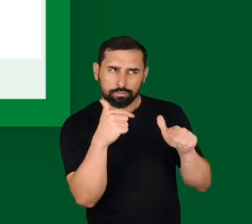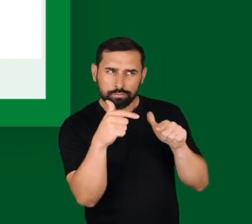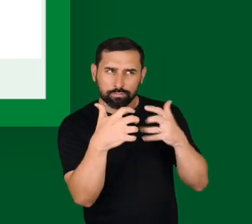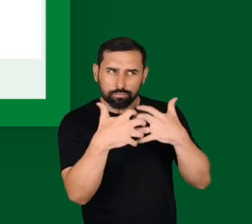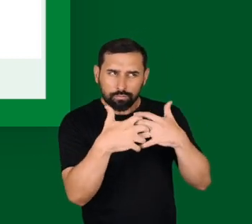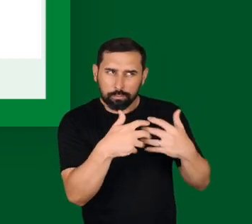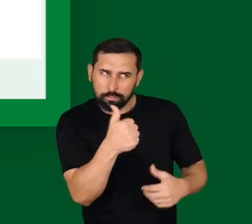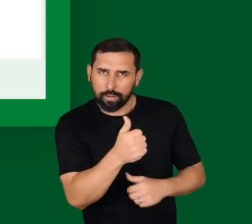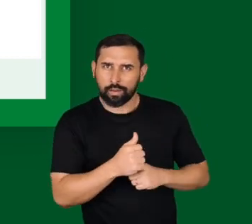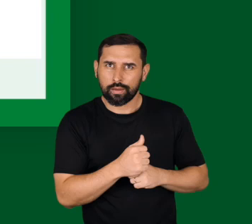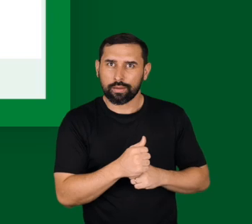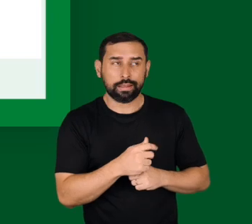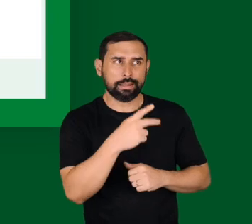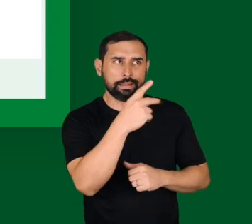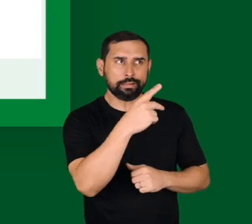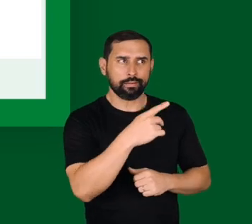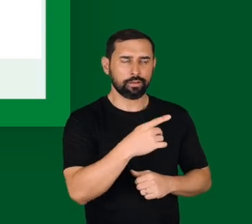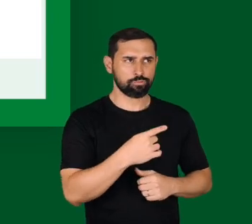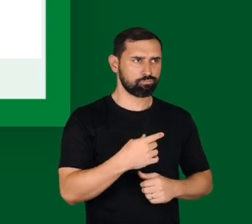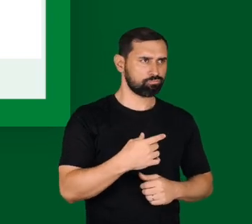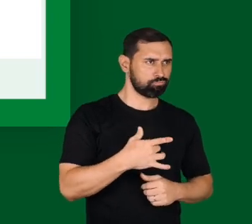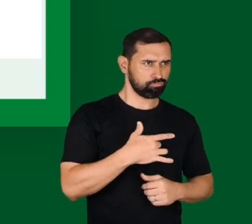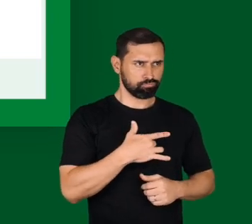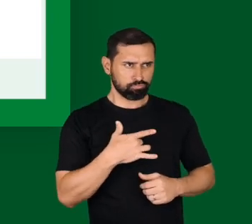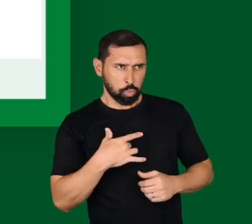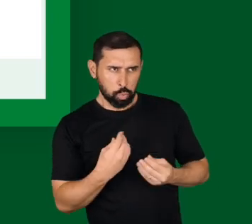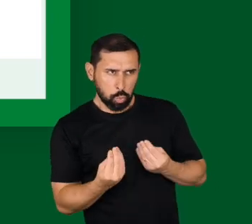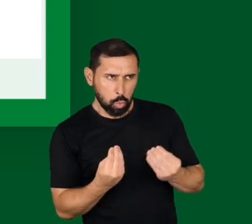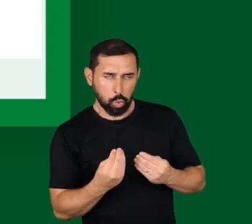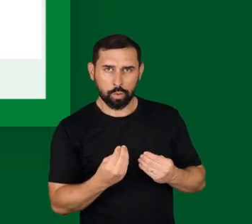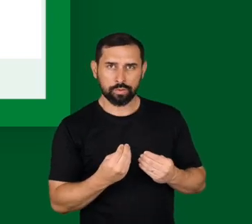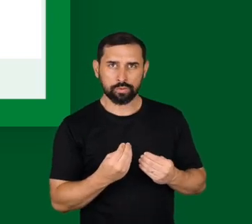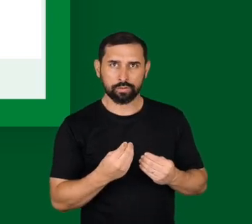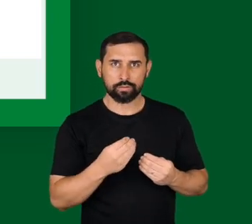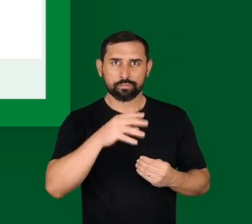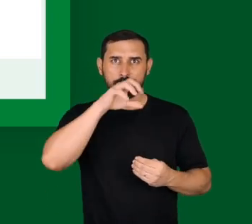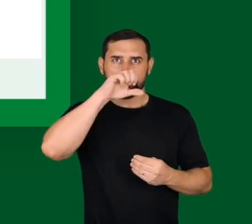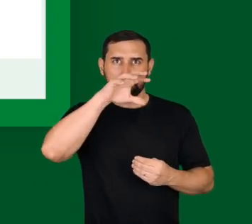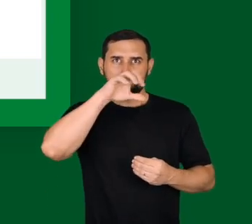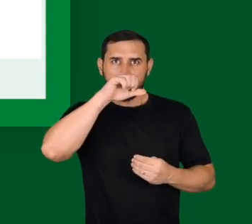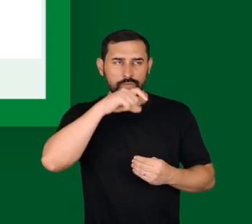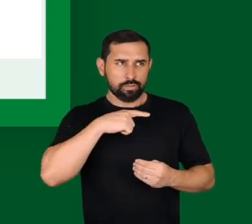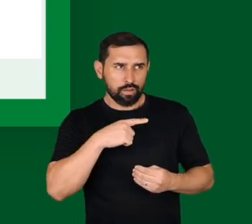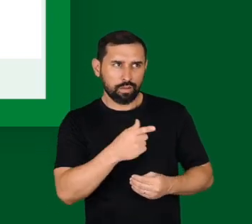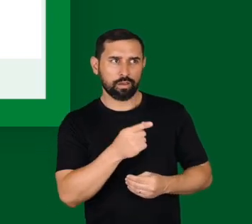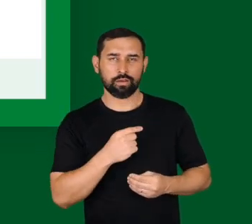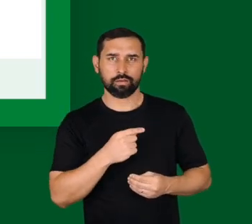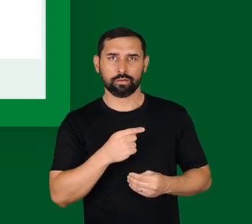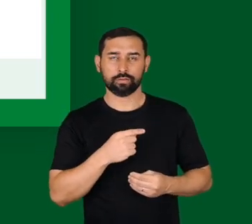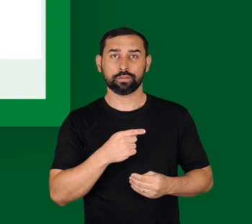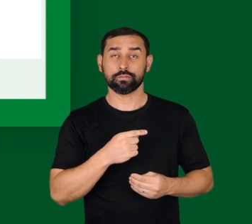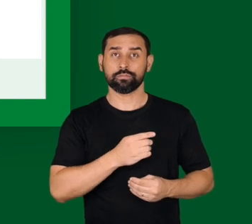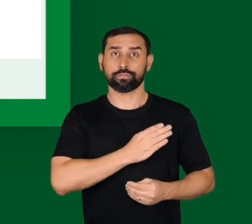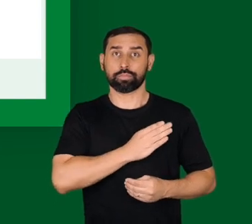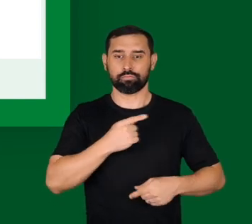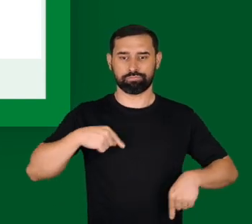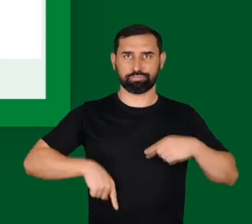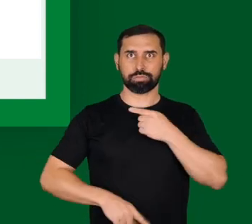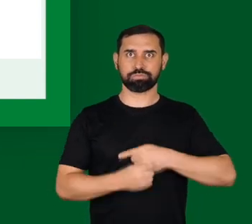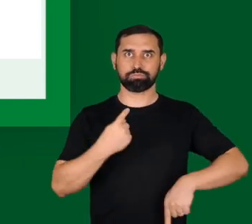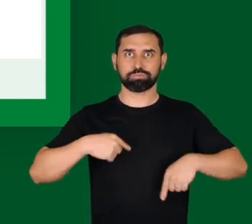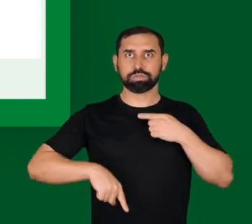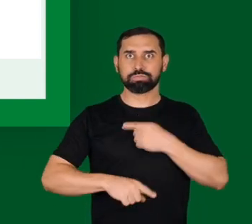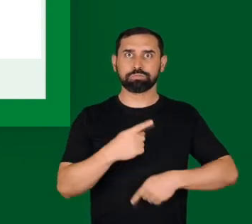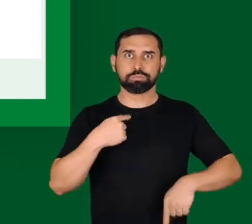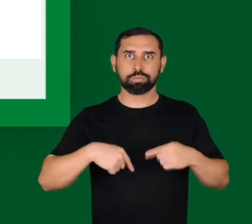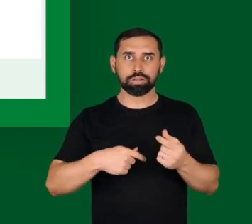criança checou os sinais vitais, a via aérea está segura, ele tem um acesso